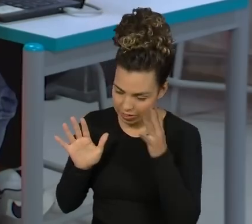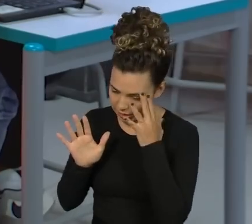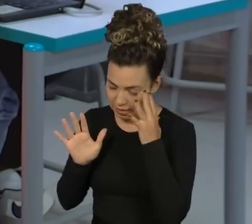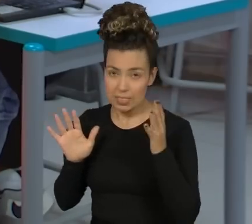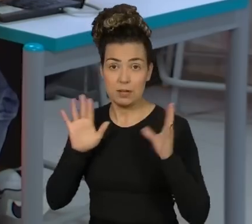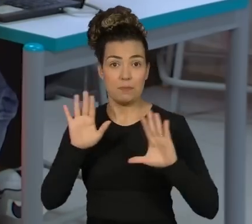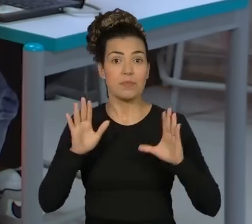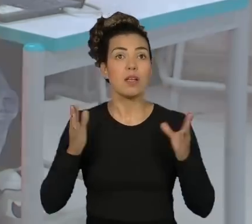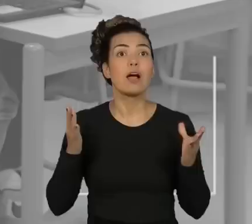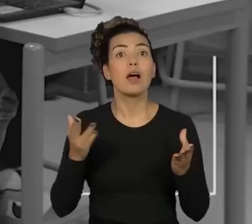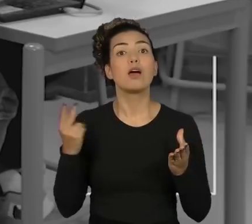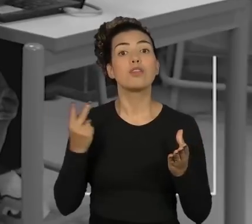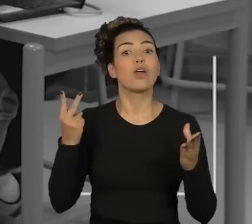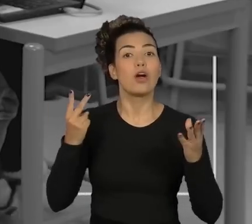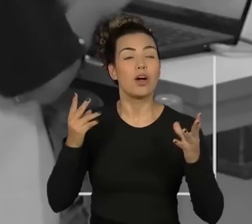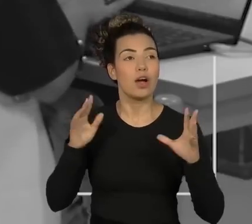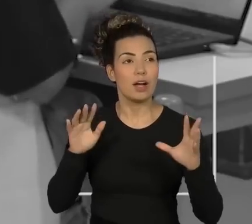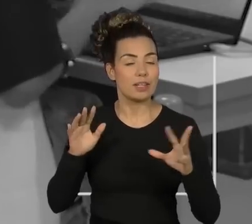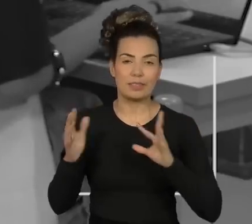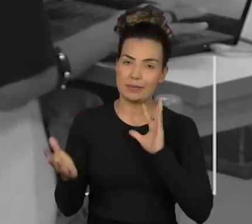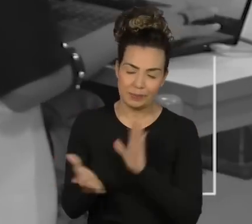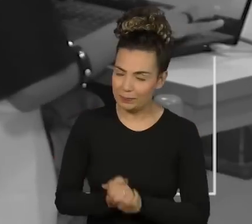Resolvemos fazer uma pesquisa para...